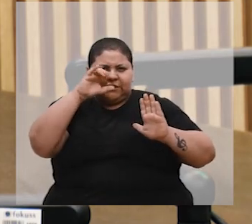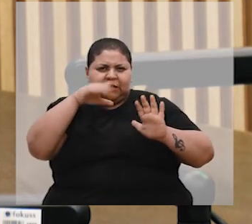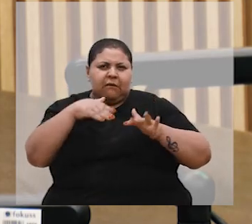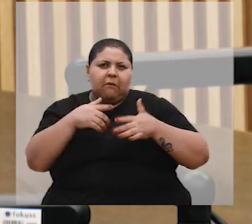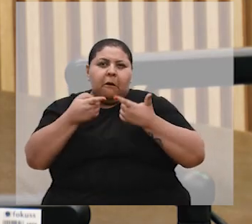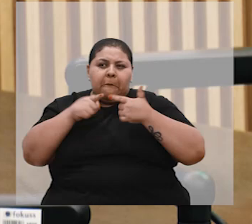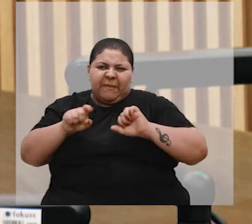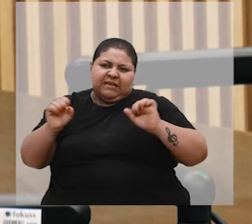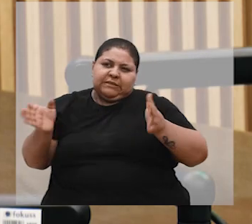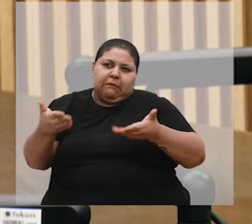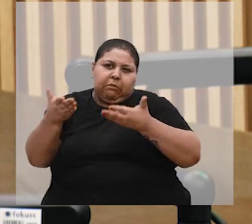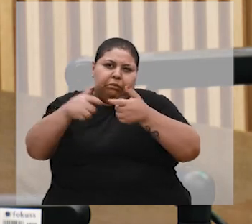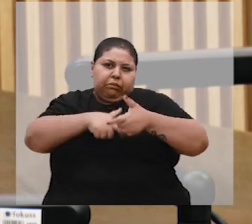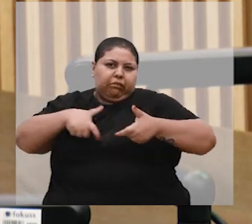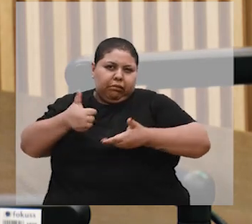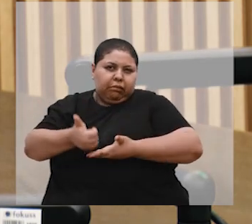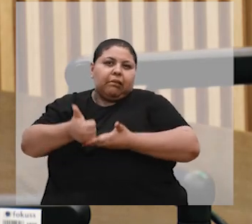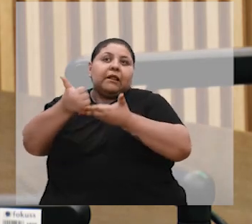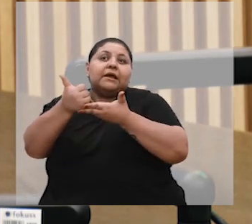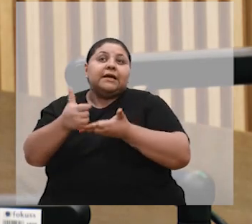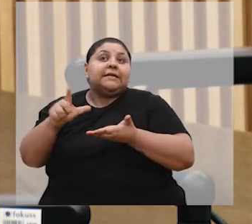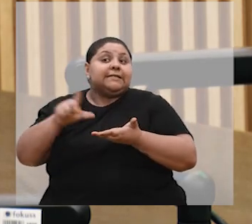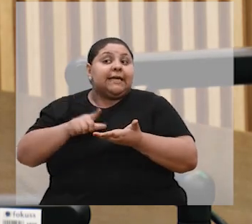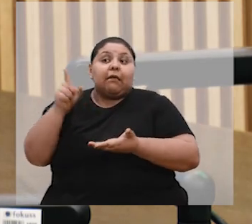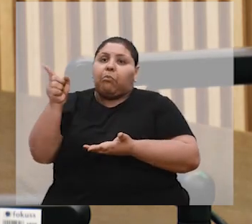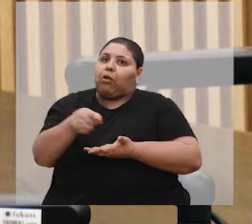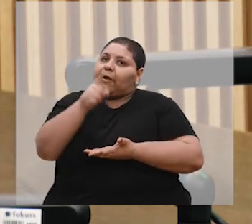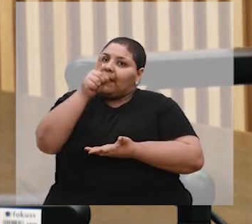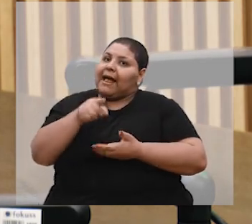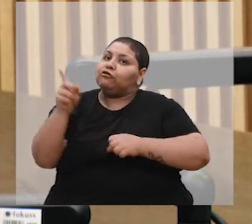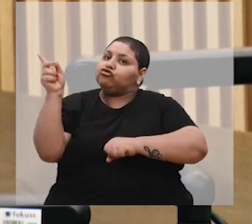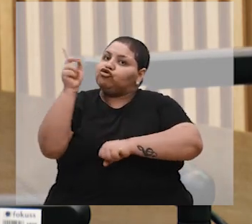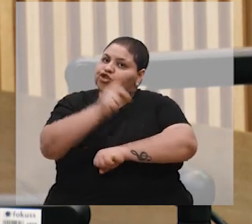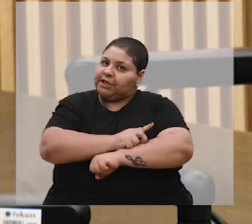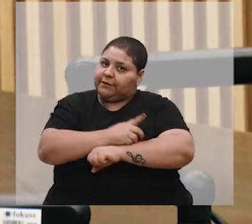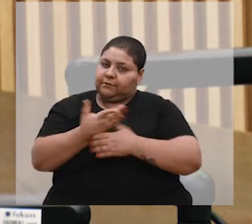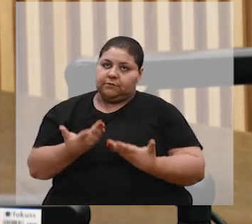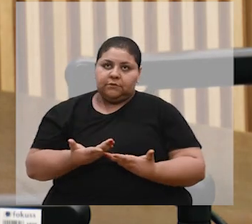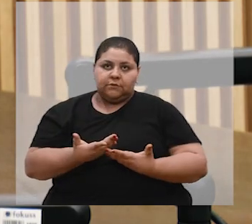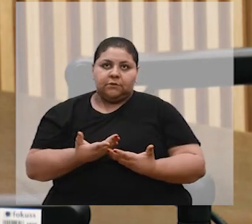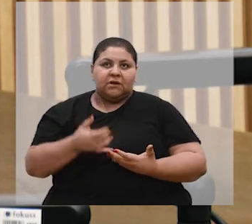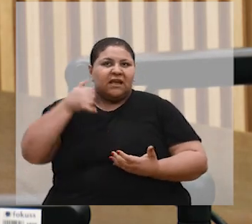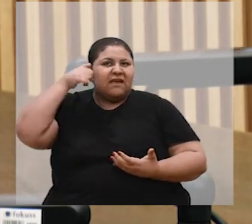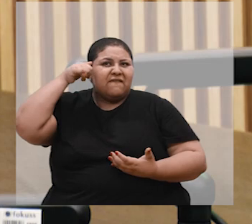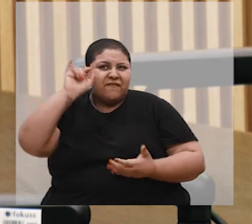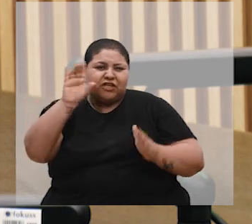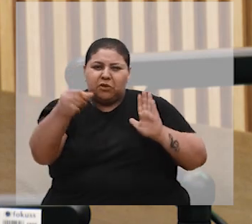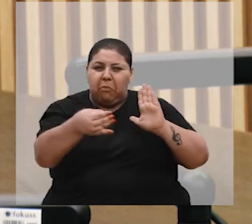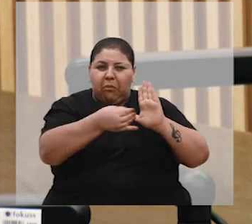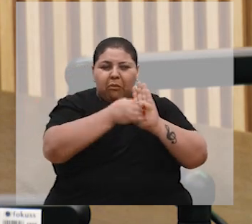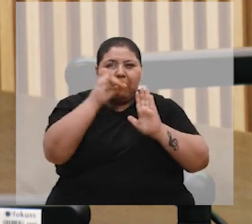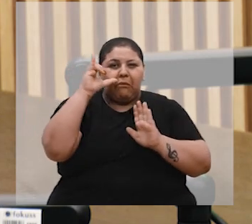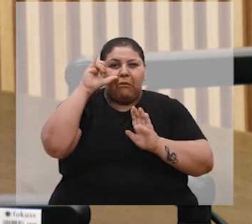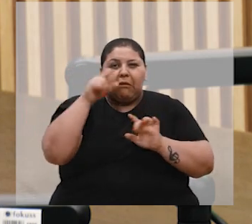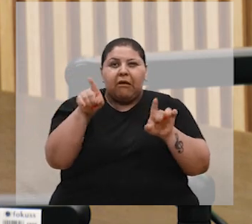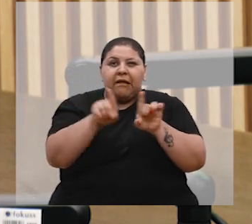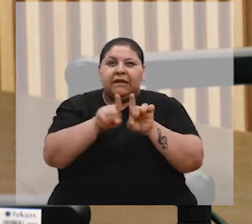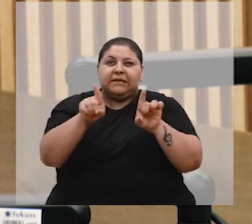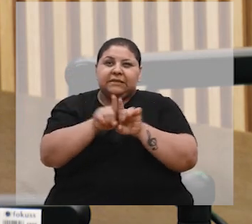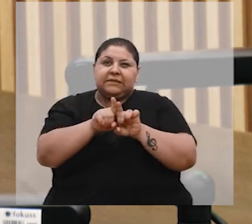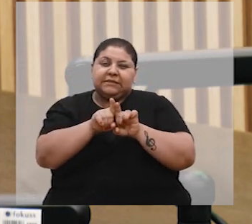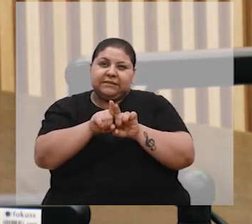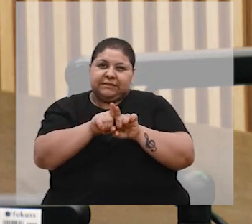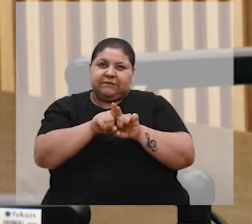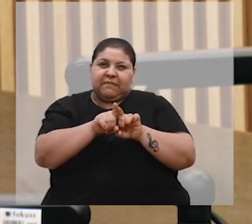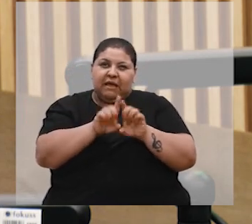fomento, que são patrocinadas, inclusive, têm que ser interrompidas nessa data. Então, Evite publicações, evite também aquele santinho